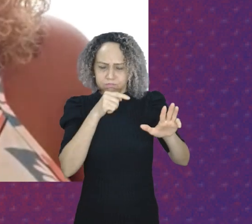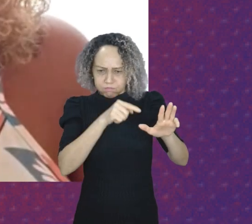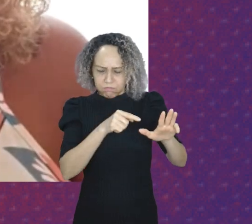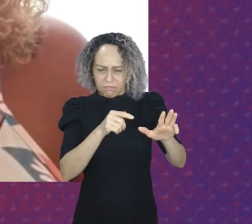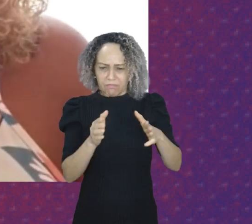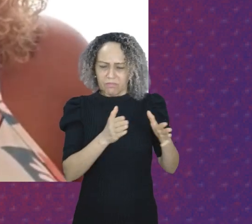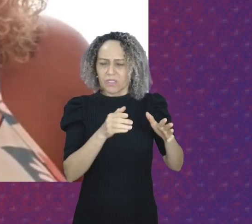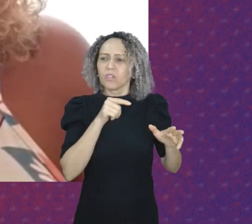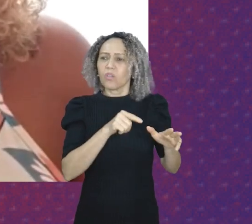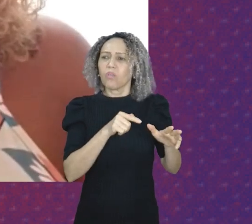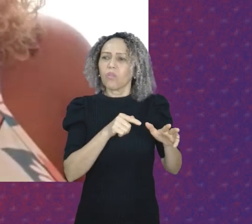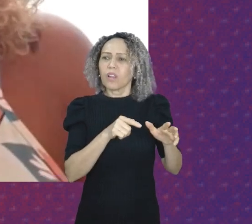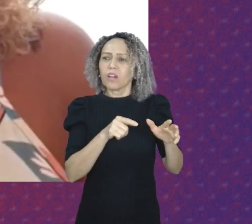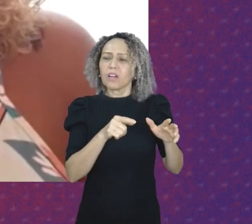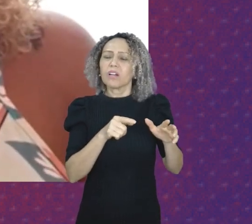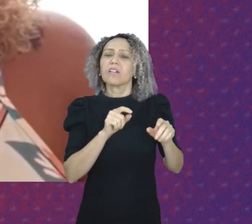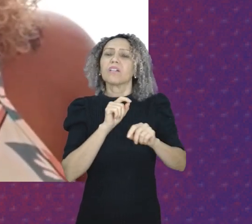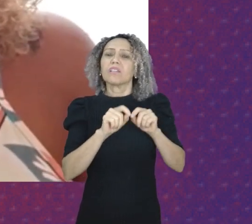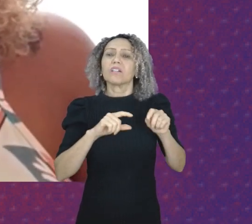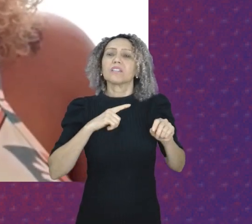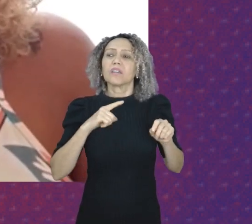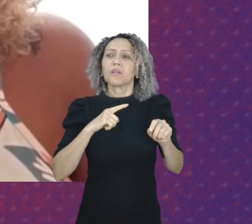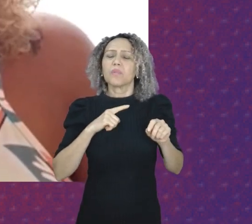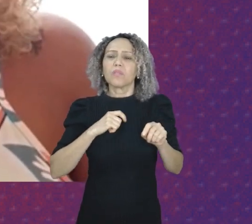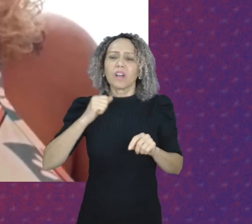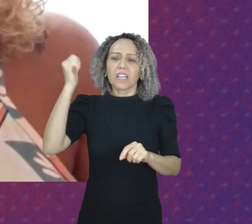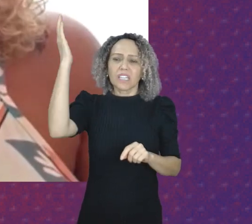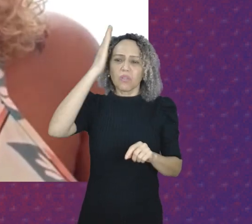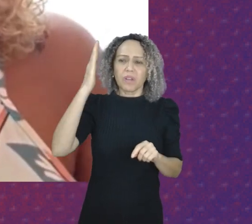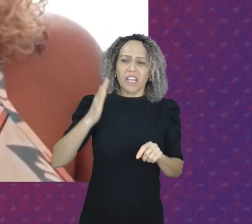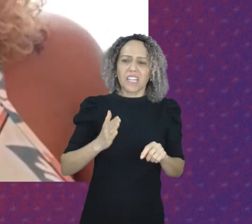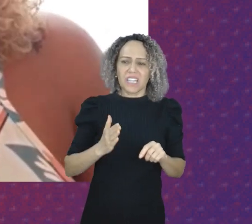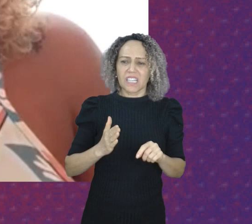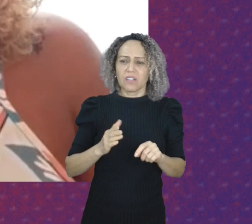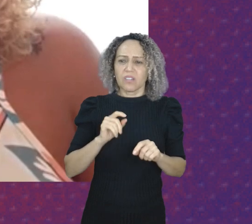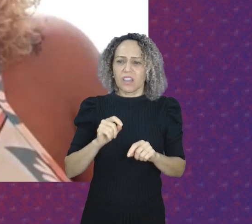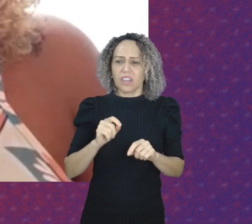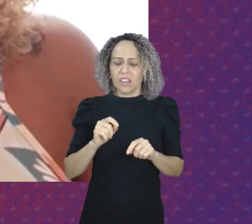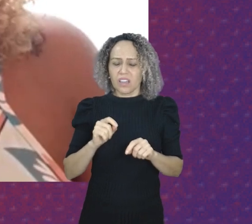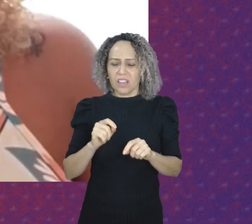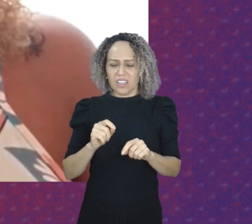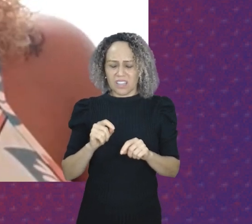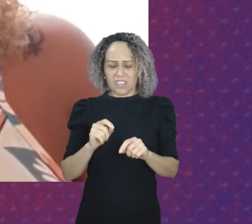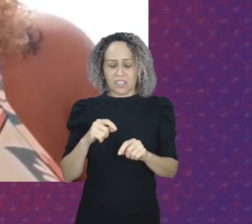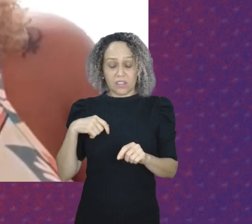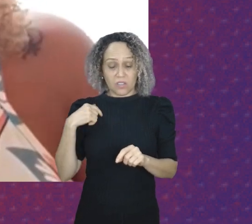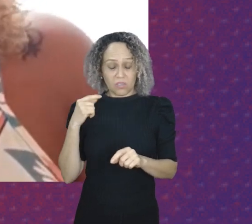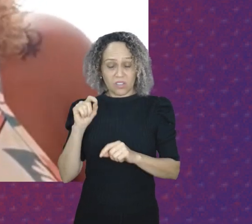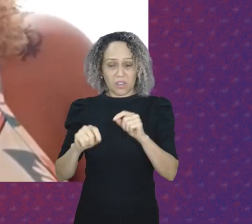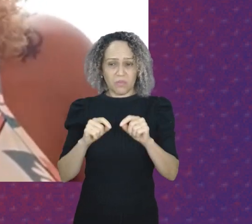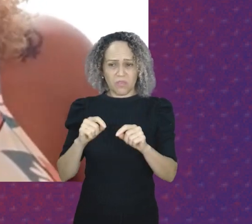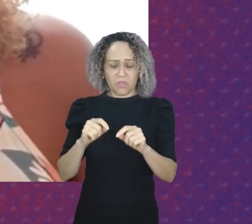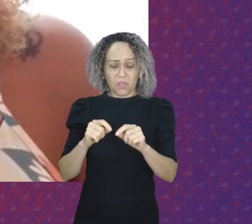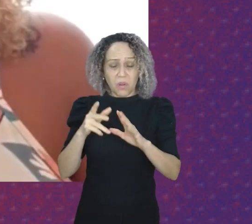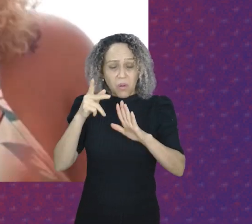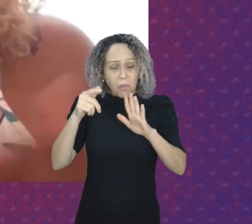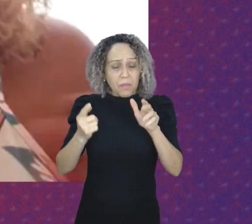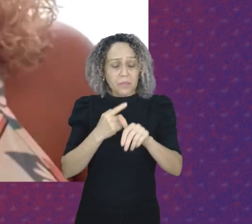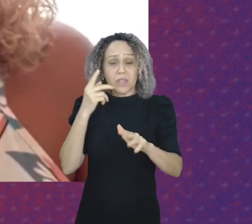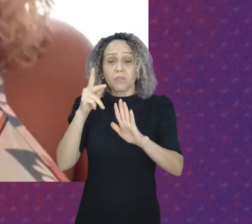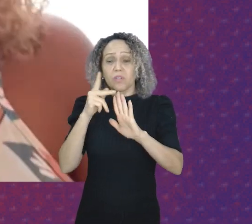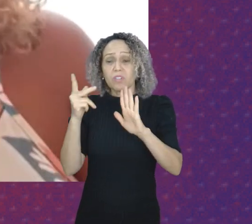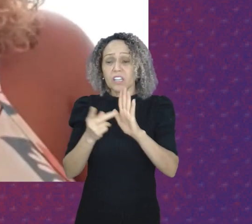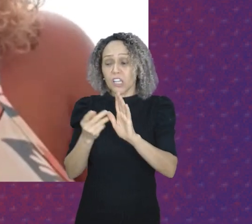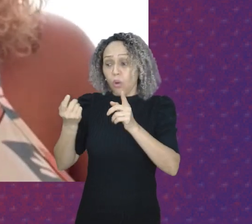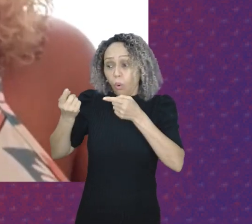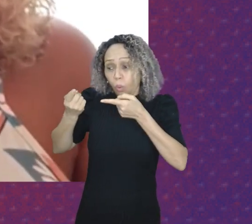gente teve o primeiro processo do Brasil sem homofobia, né? Foi o primeiro projeto. E, a partir